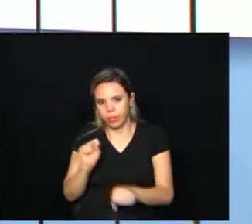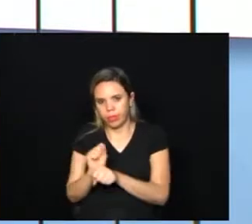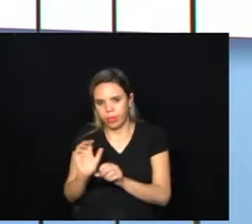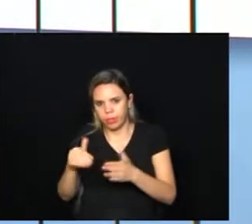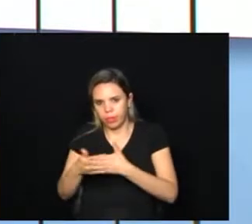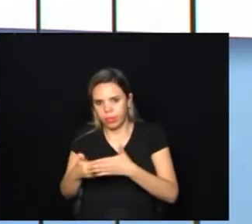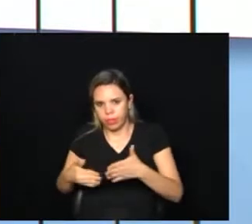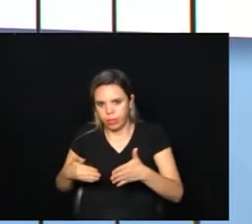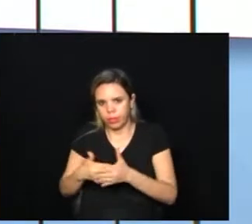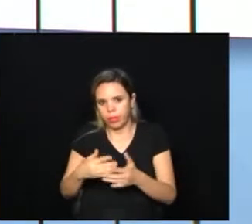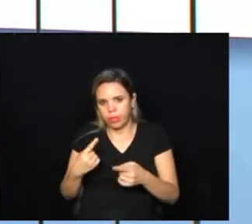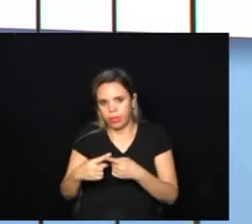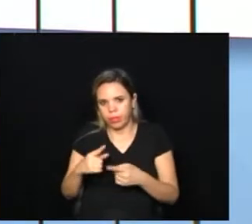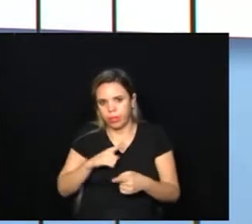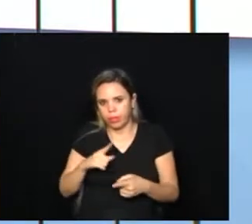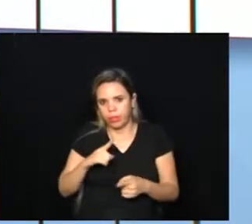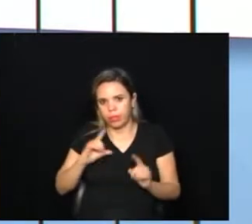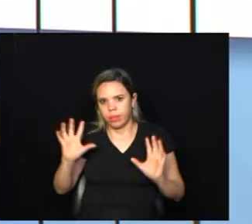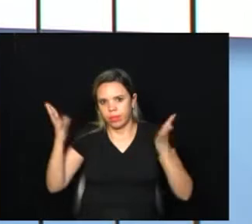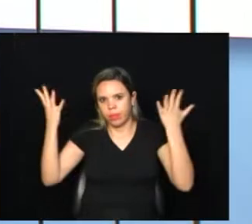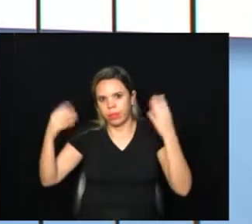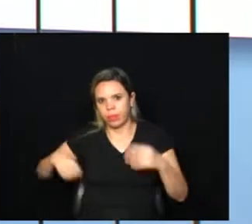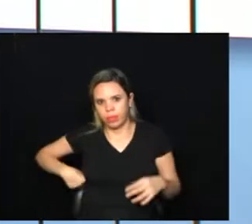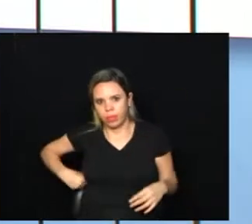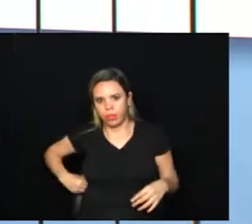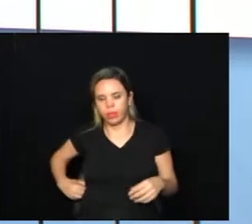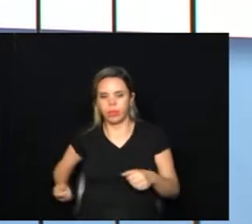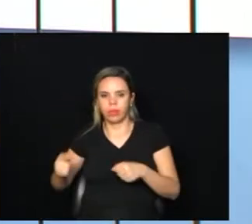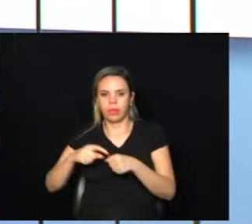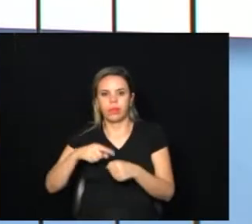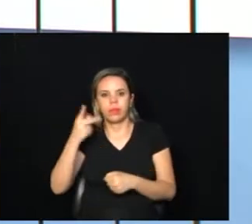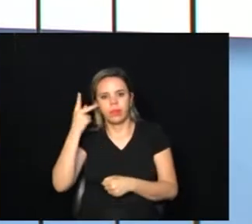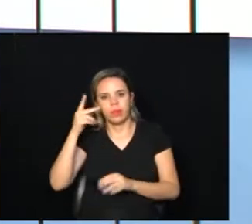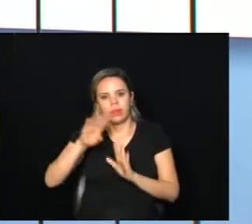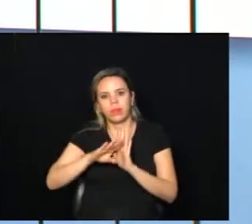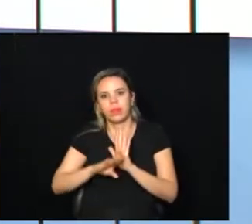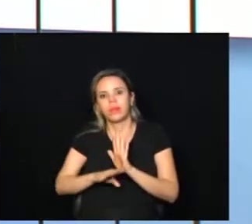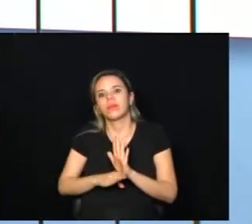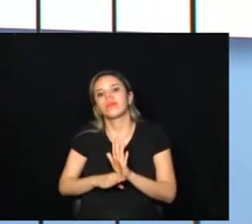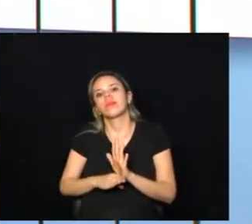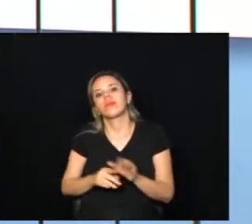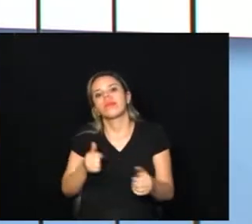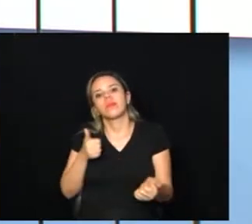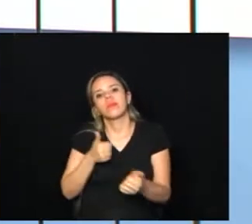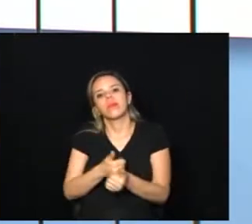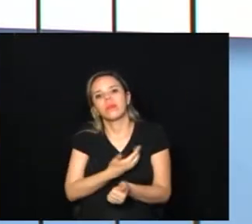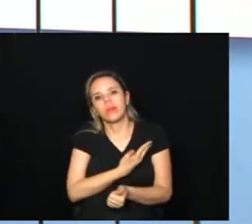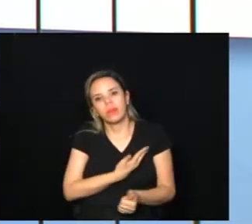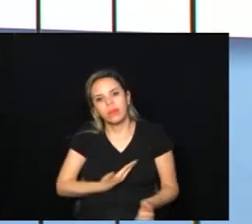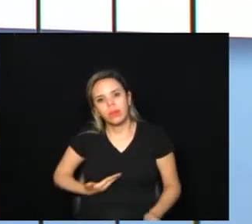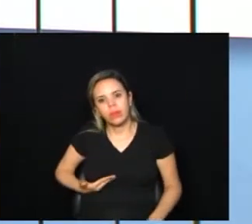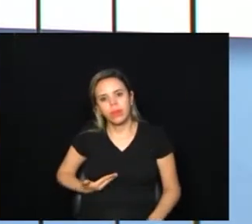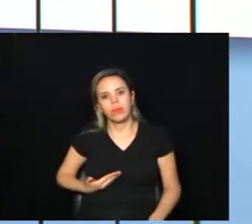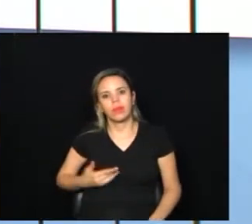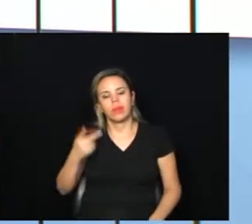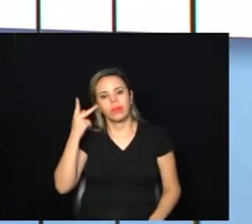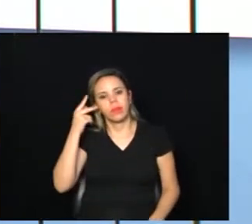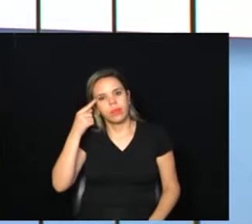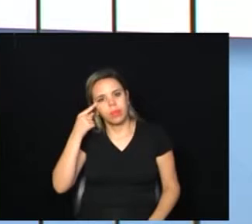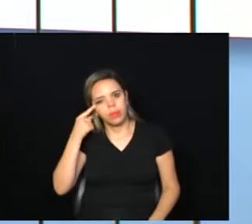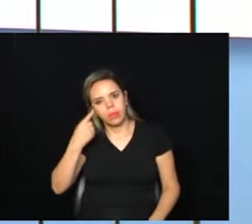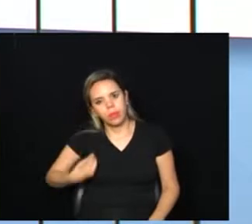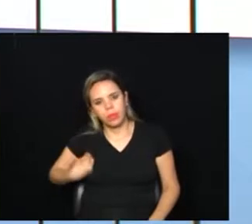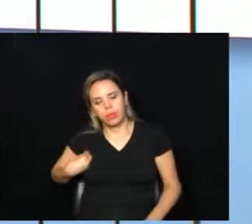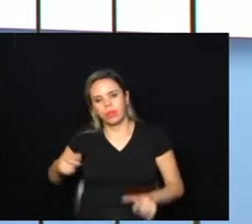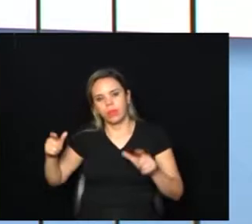nesse período porque a gente está tendo um evento ali, o Retoma São Paulo, e nesse instante o governador de São Paulo, João Dória, está